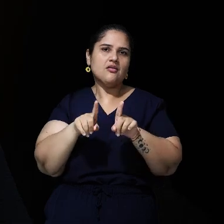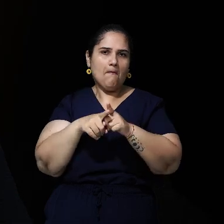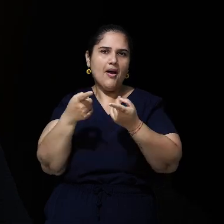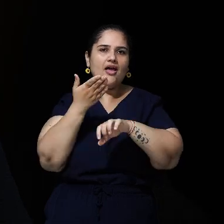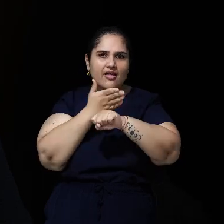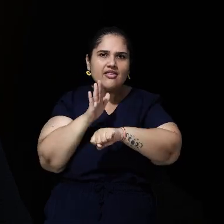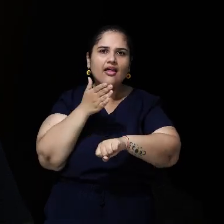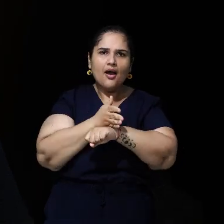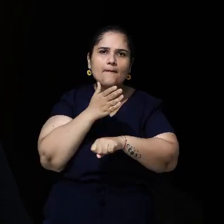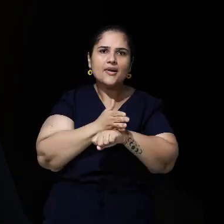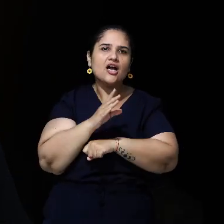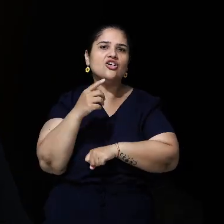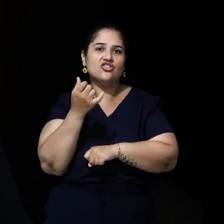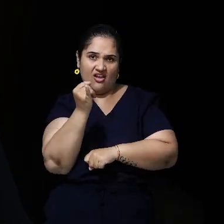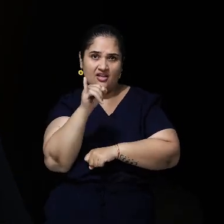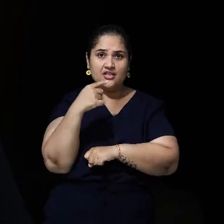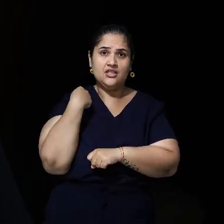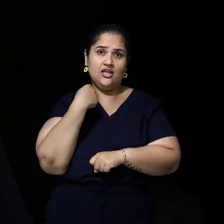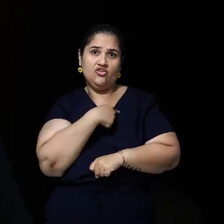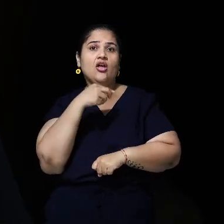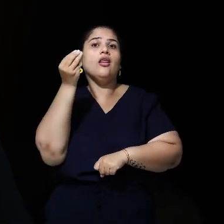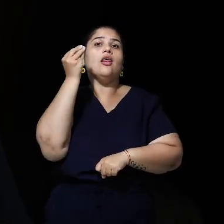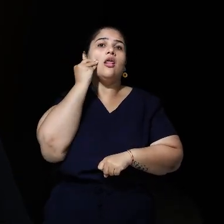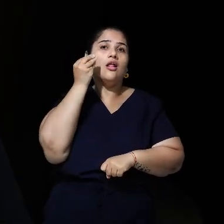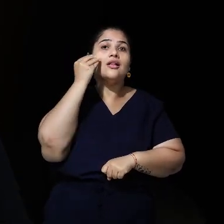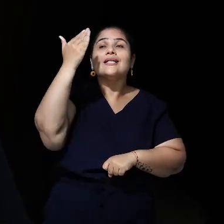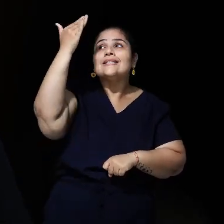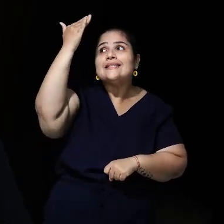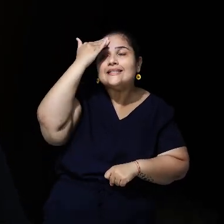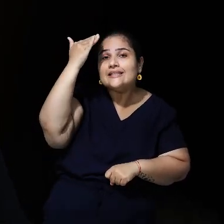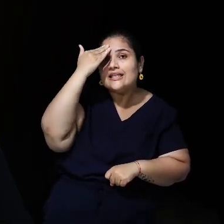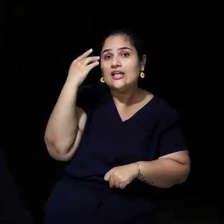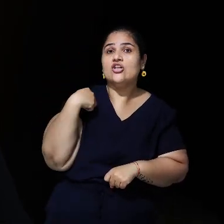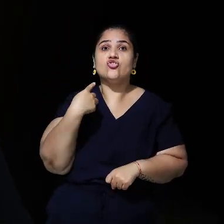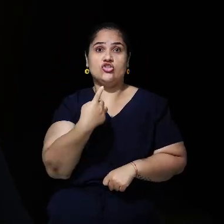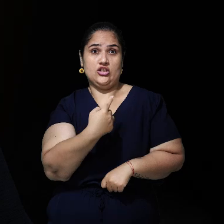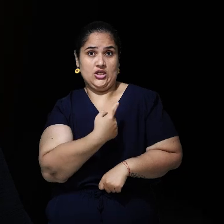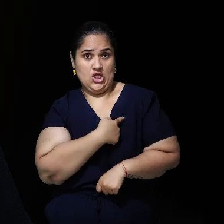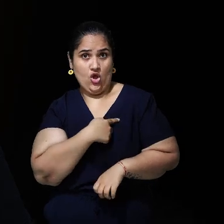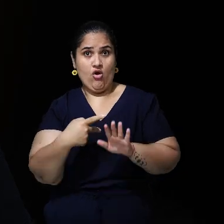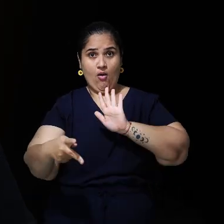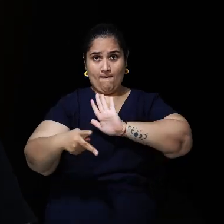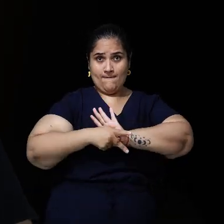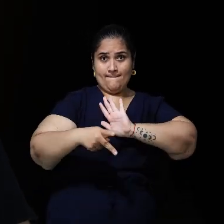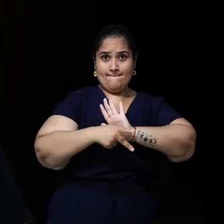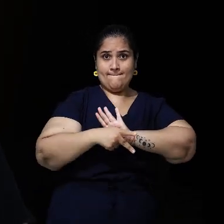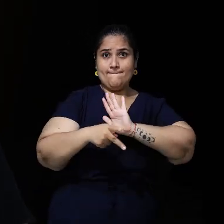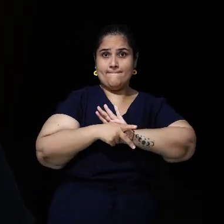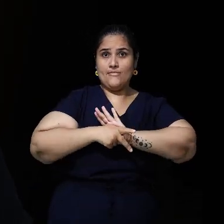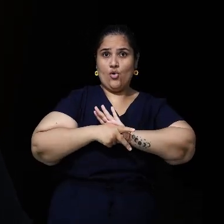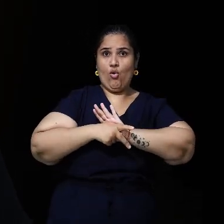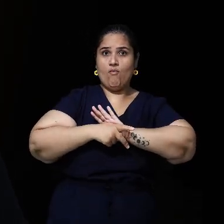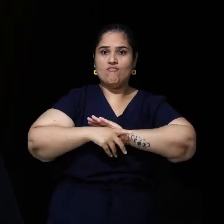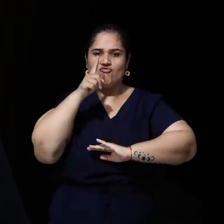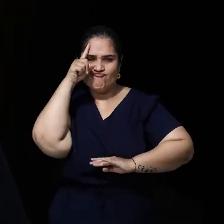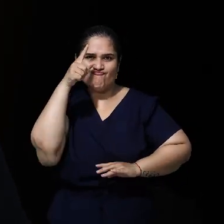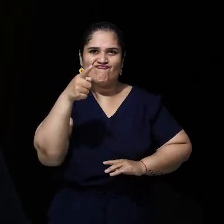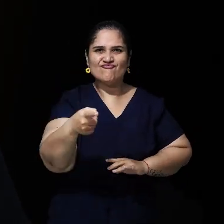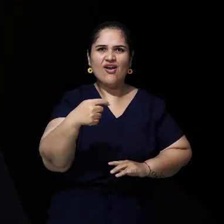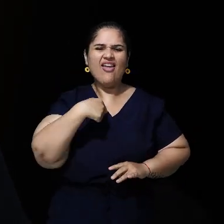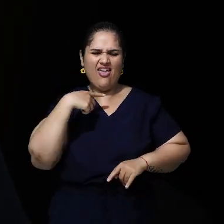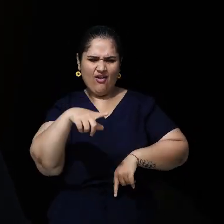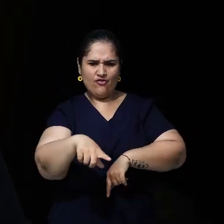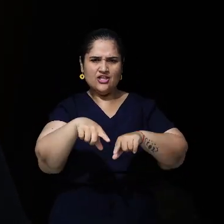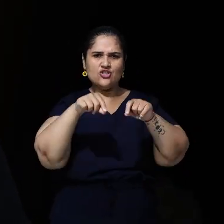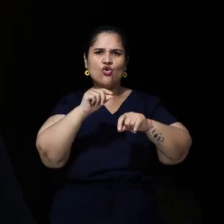se a gente tentar entender de que nós mesmos somos nossos próprios donos, eu que escolho, baseado no que Deus